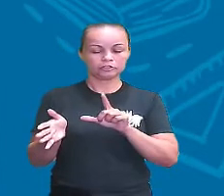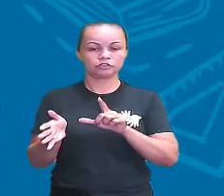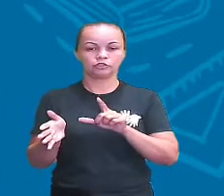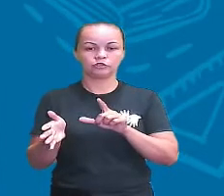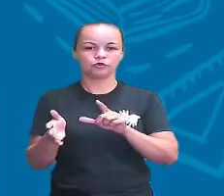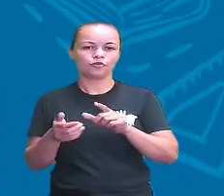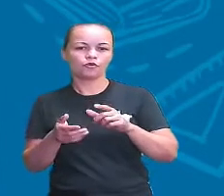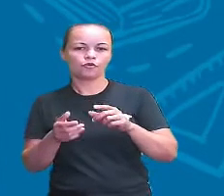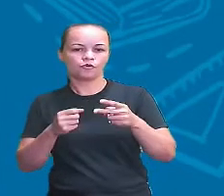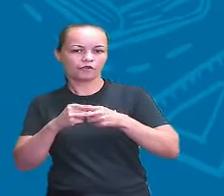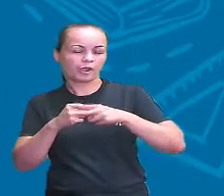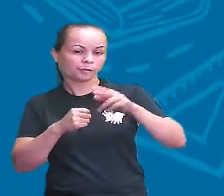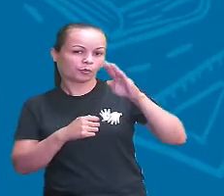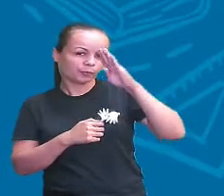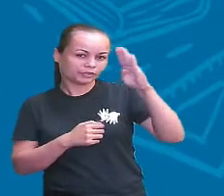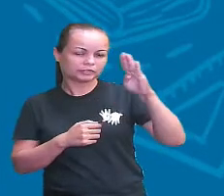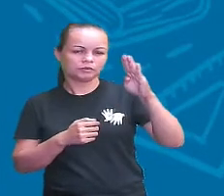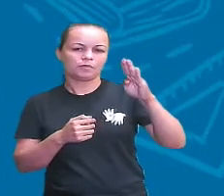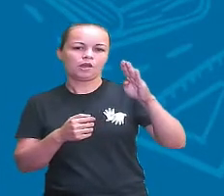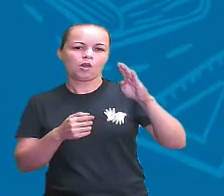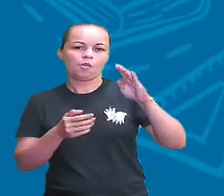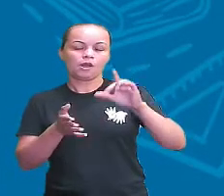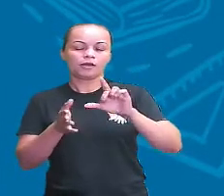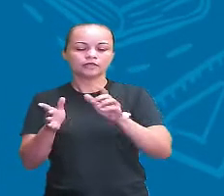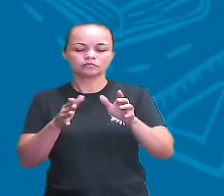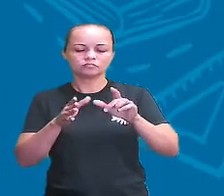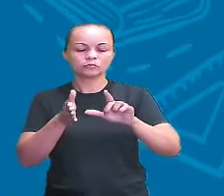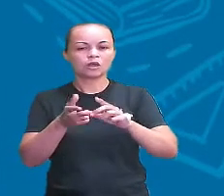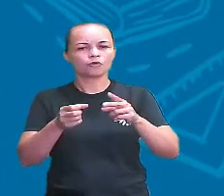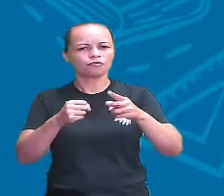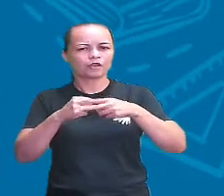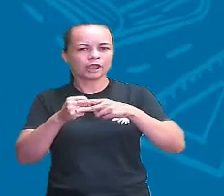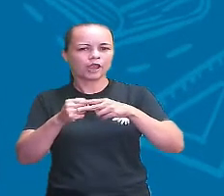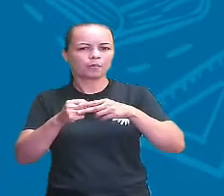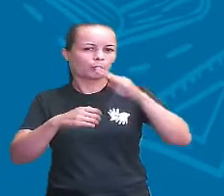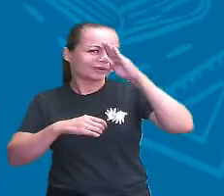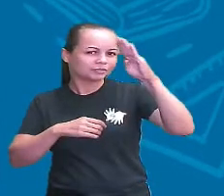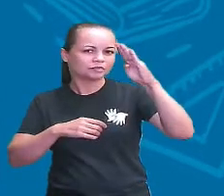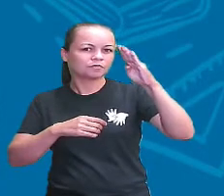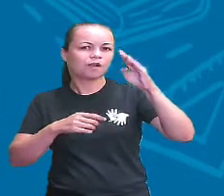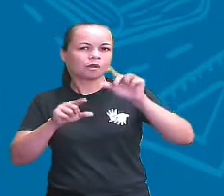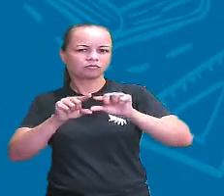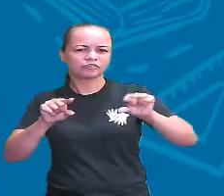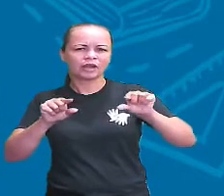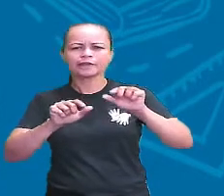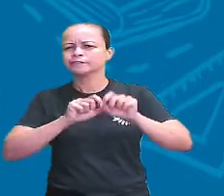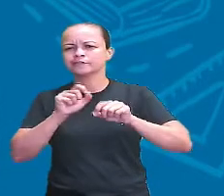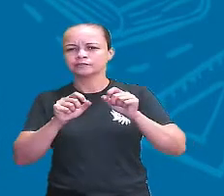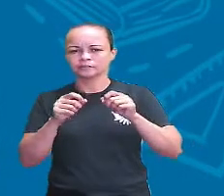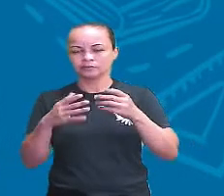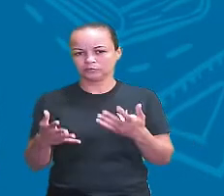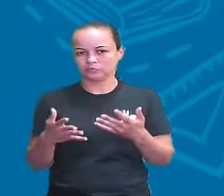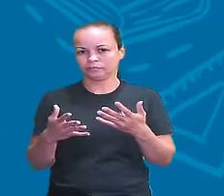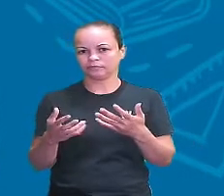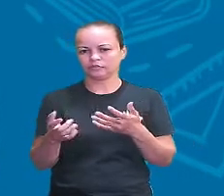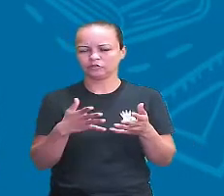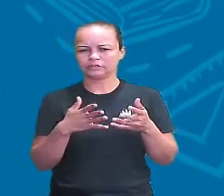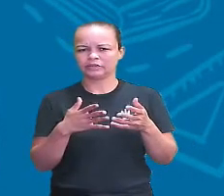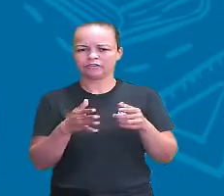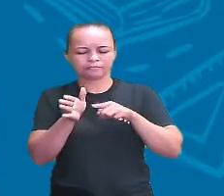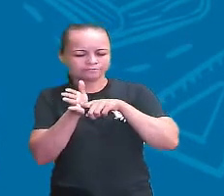na frase para saber a posição do verbo, qual é o verbo principal da minha frase. Achando o verbo principal, você vai